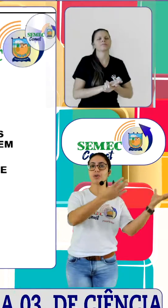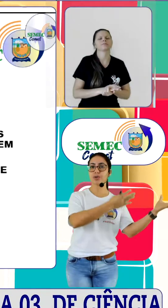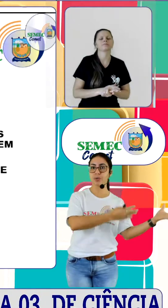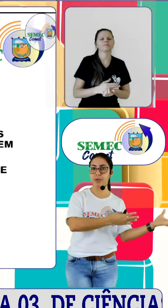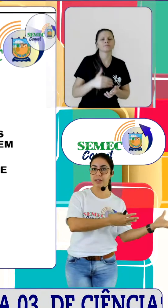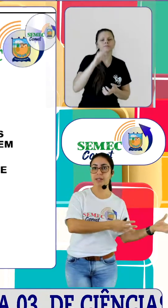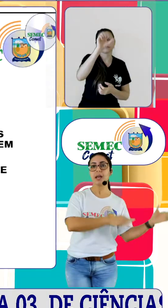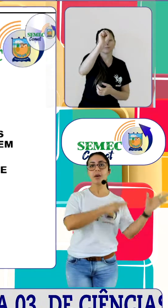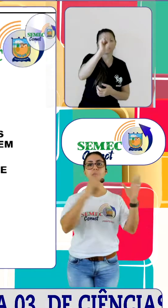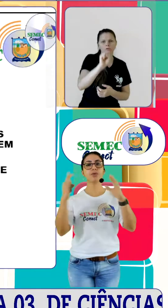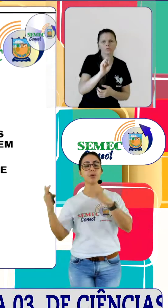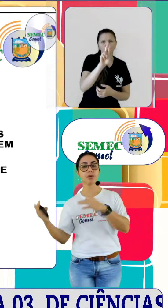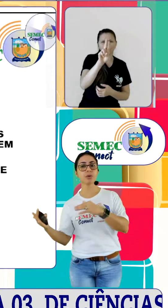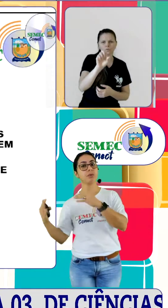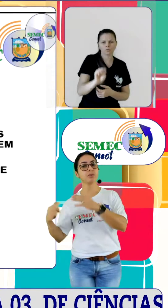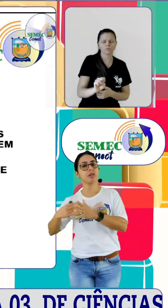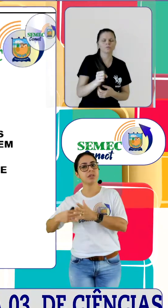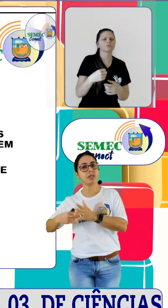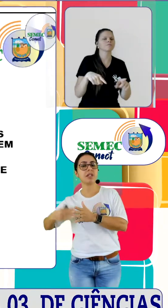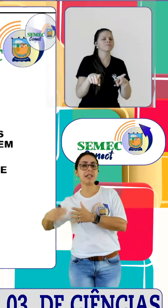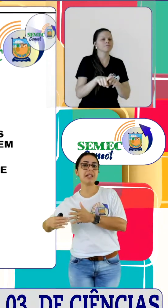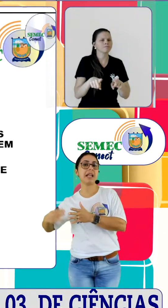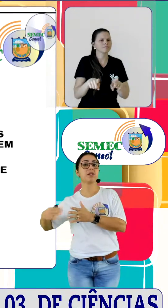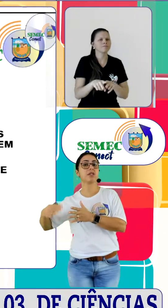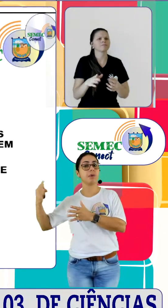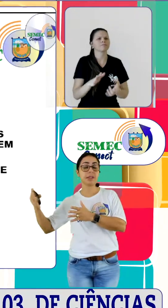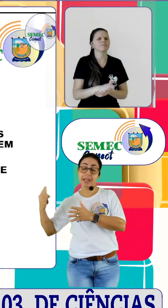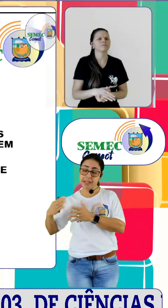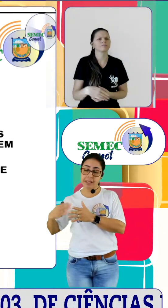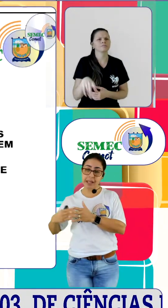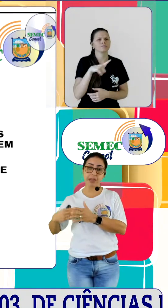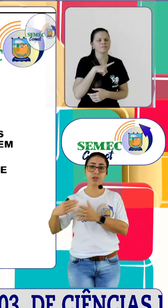do SUS, com os seus designados,